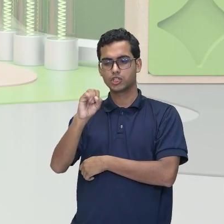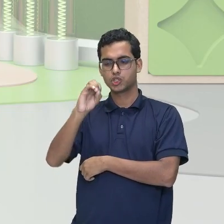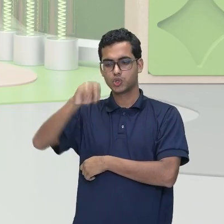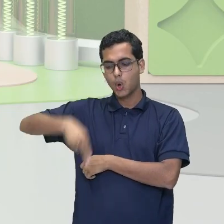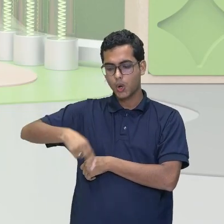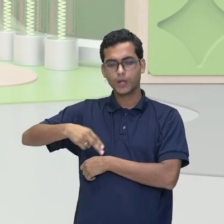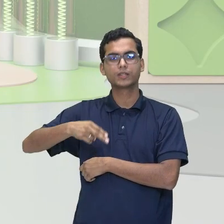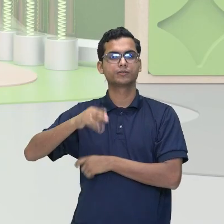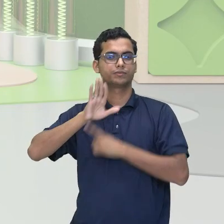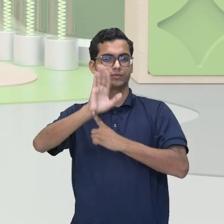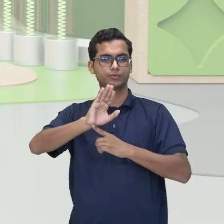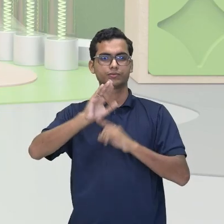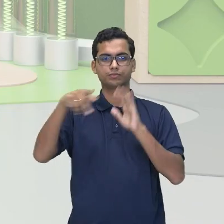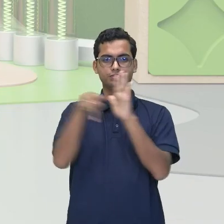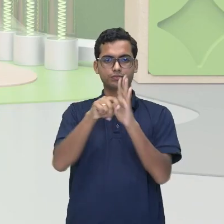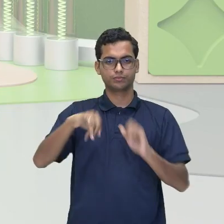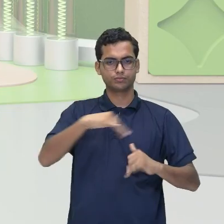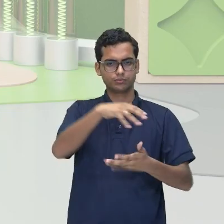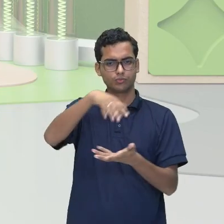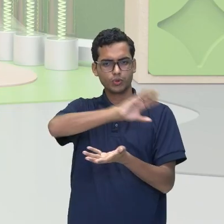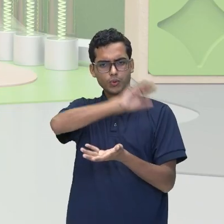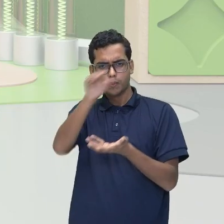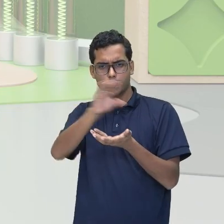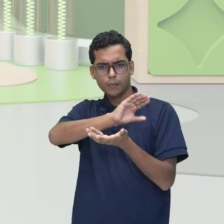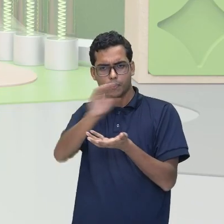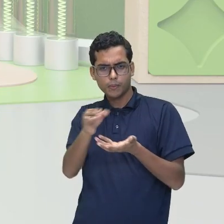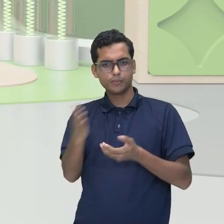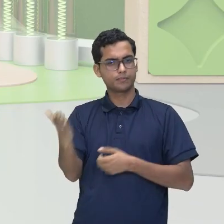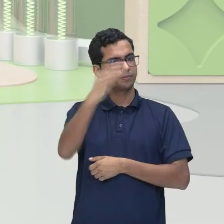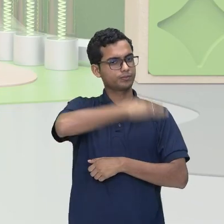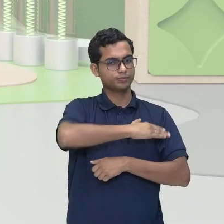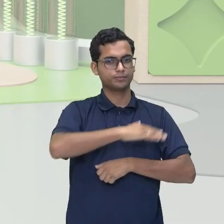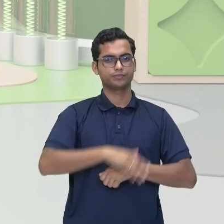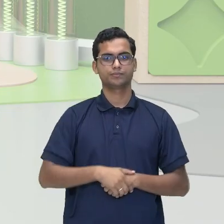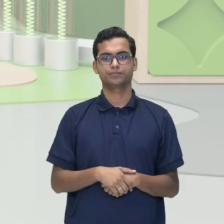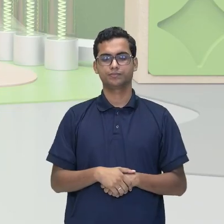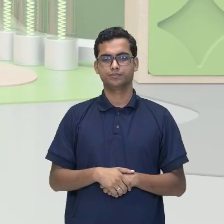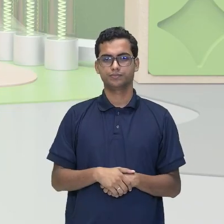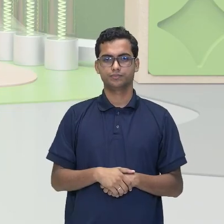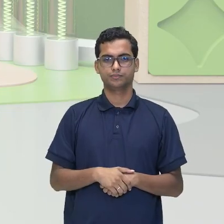da atmosfera. Vamos lá.